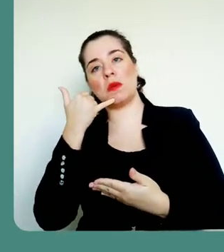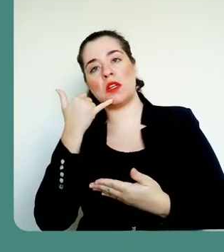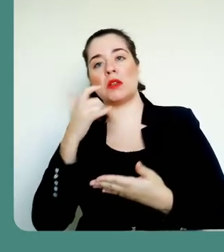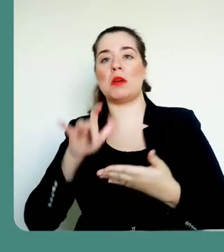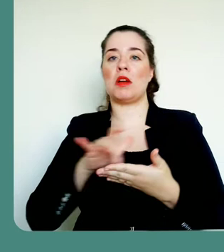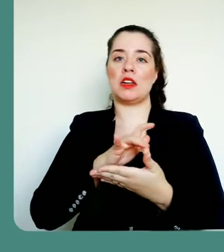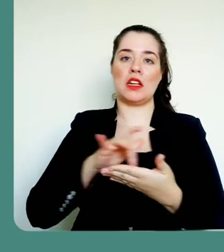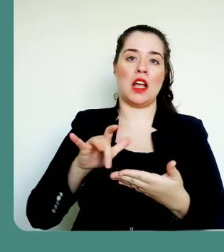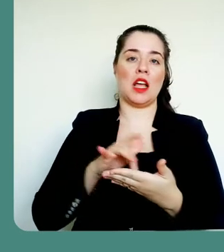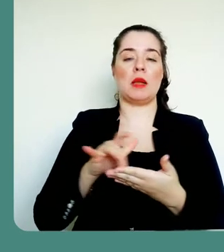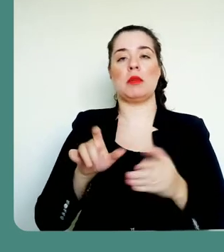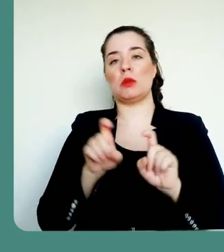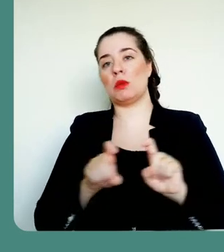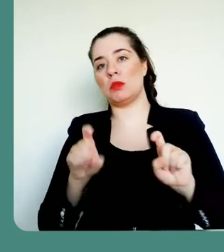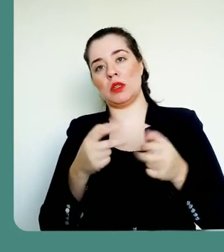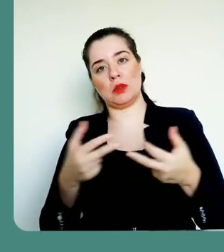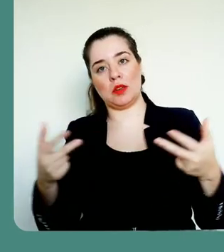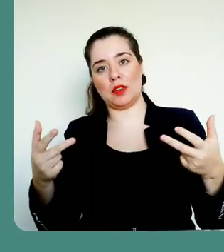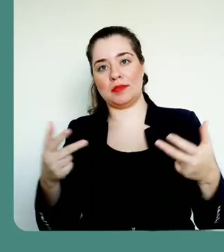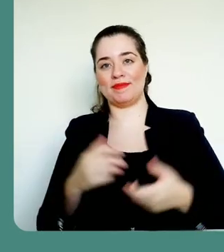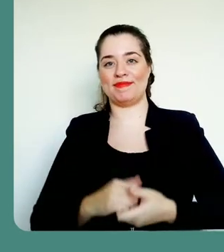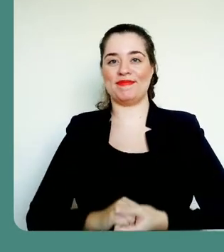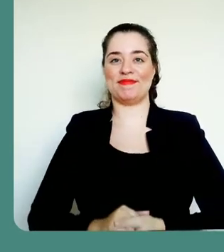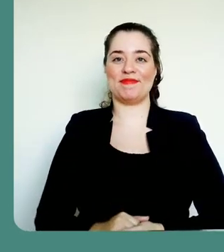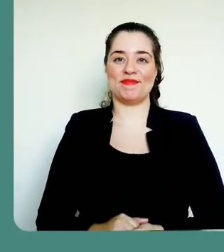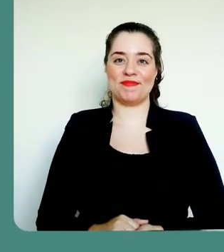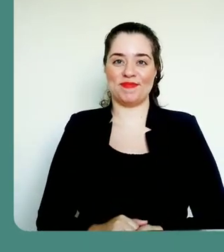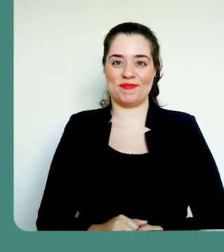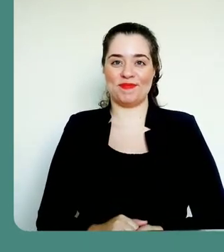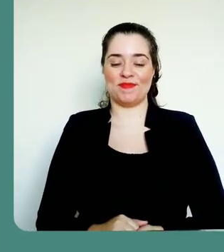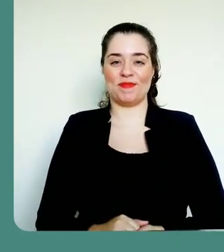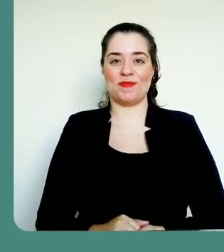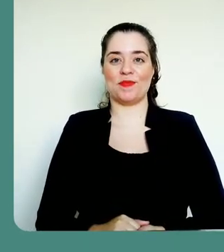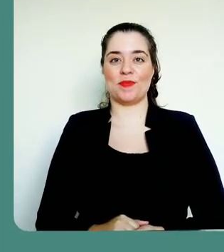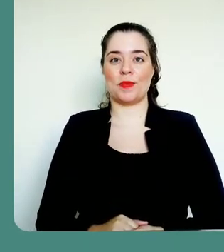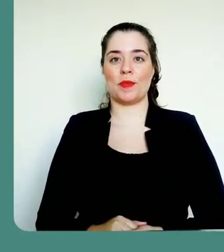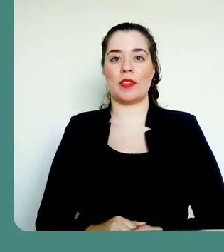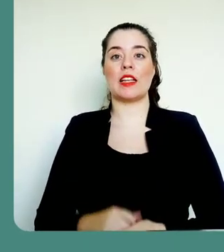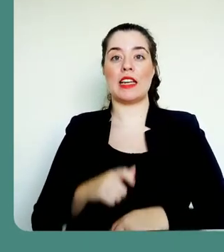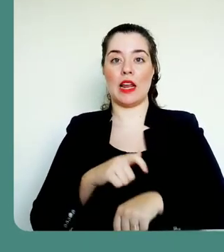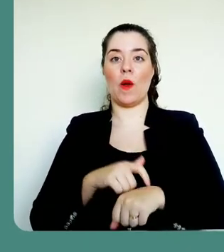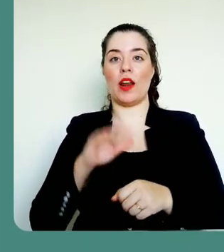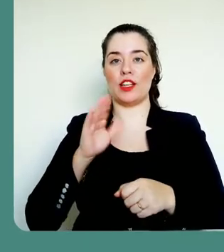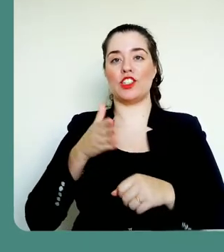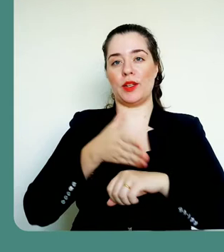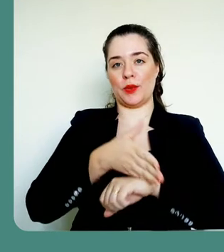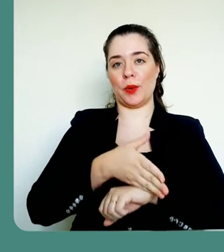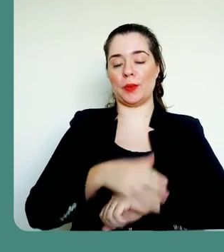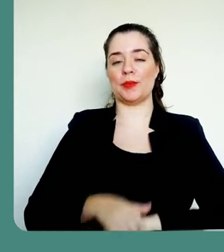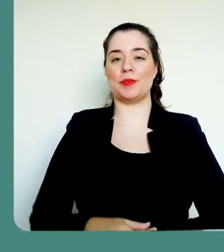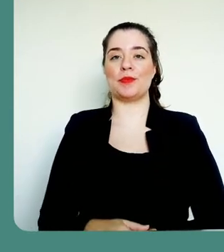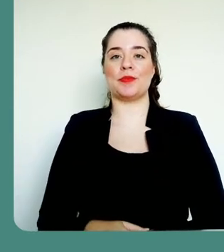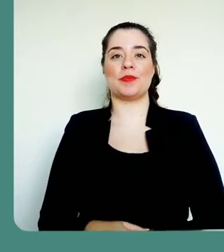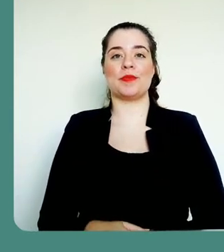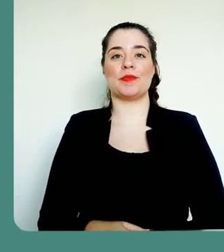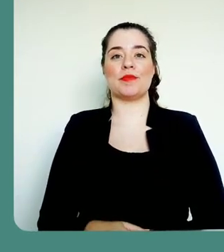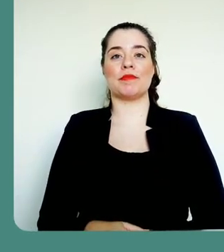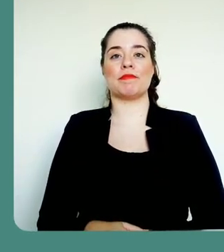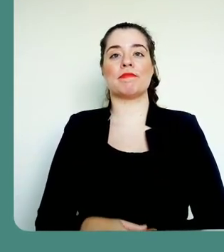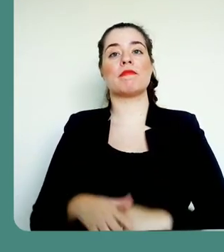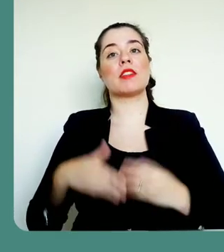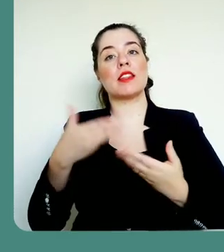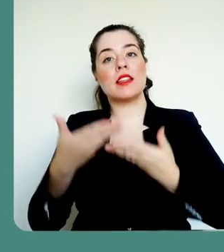seu dispositivo, seja um tablet, celular ou computador, do qual eles tenham feito o acesso a esta